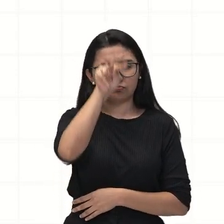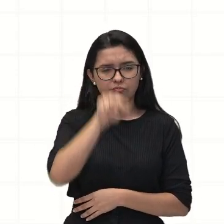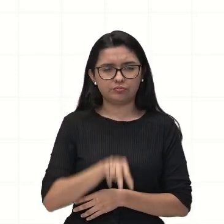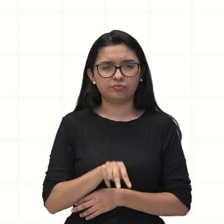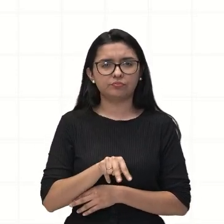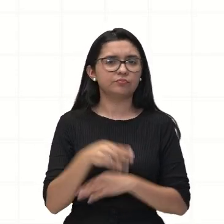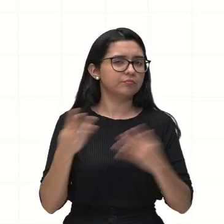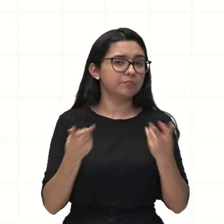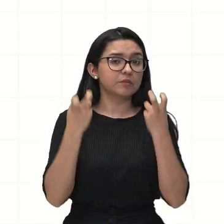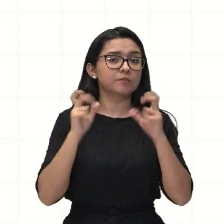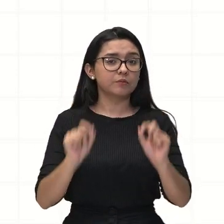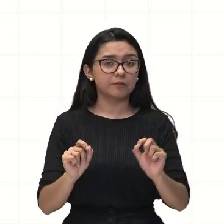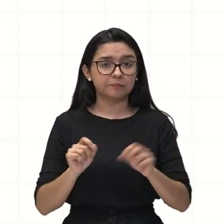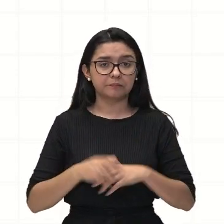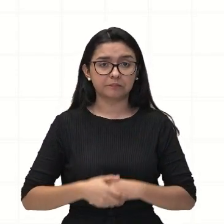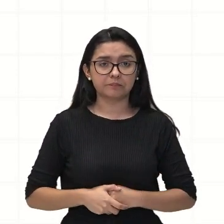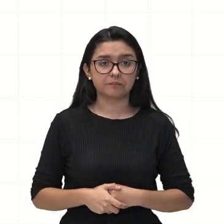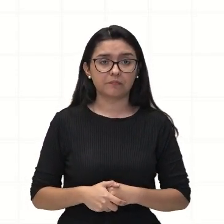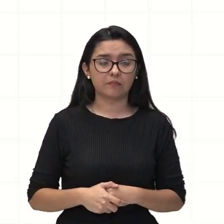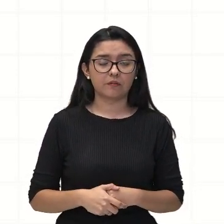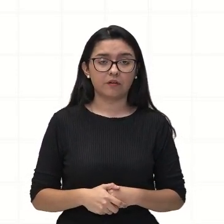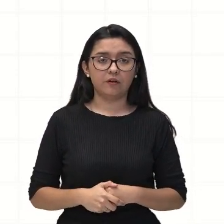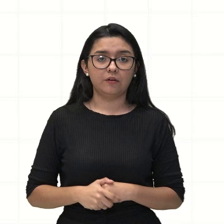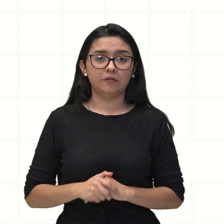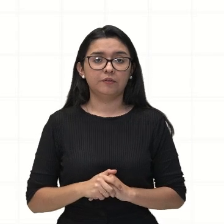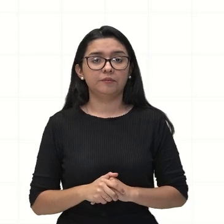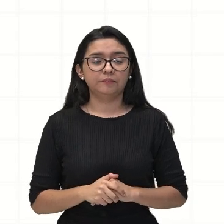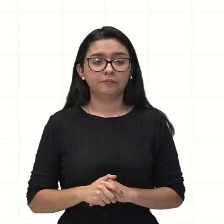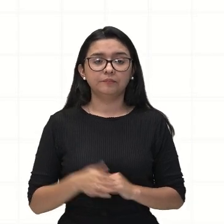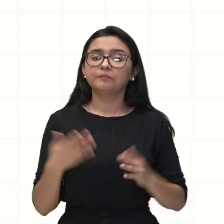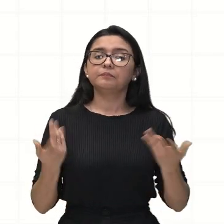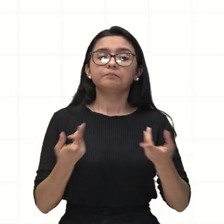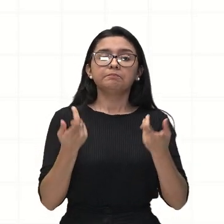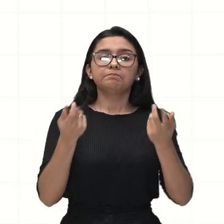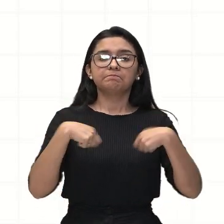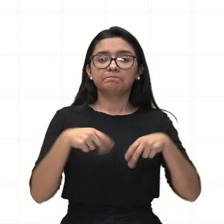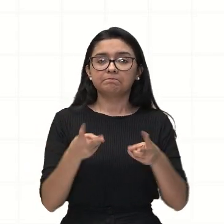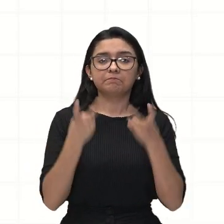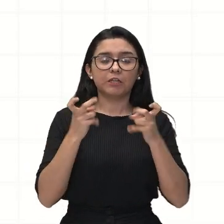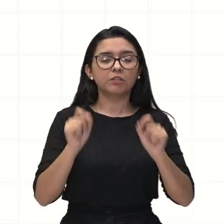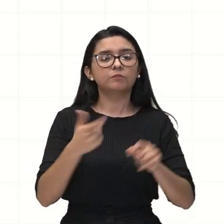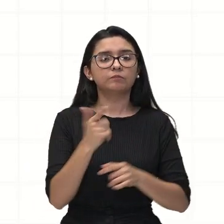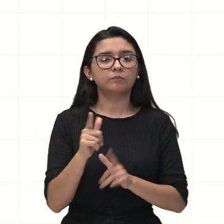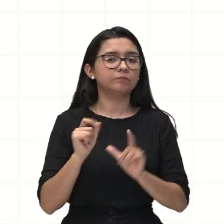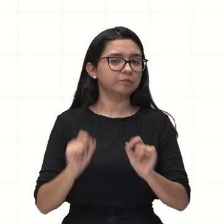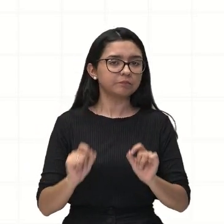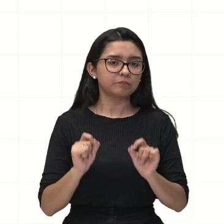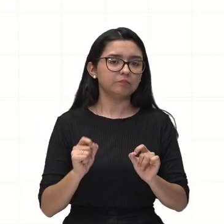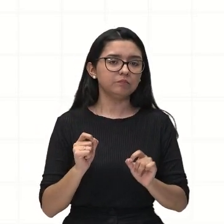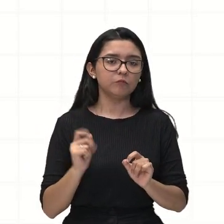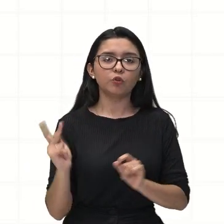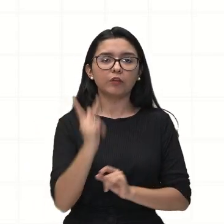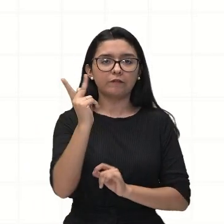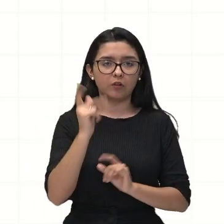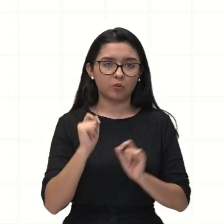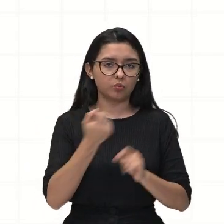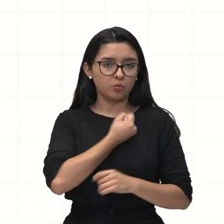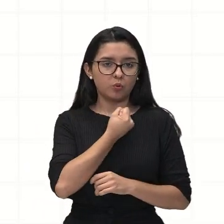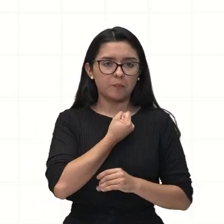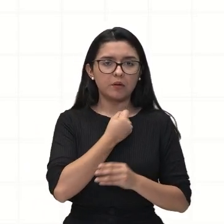né, nós não, não, não nós podemos constatar que não existe a presença de valores